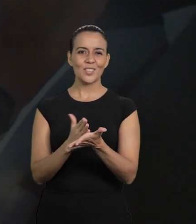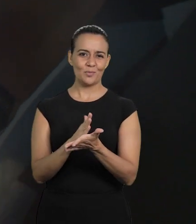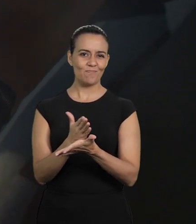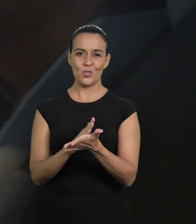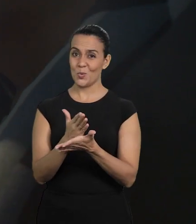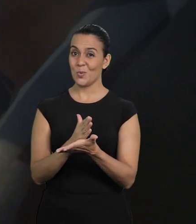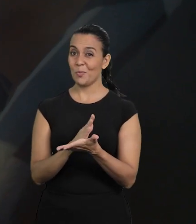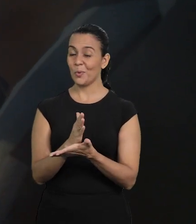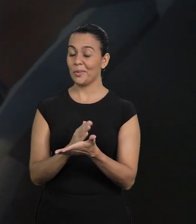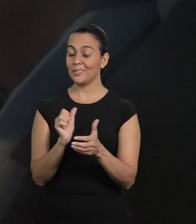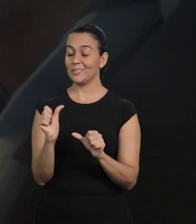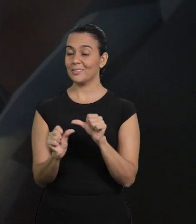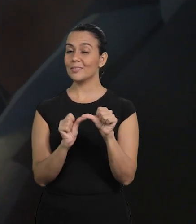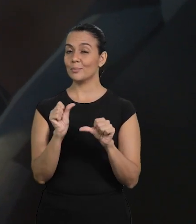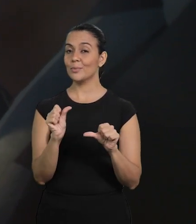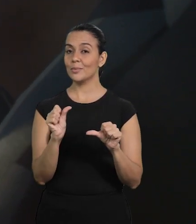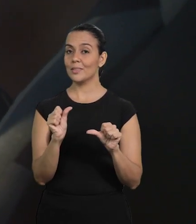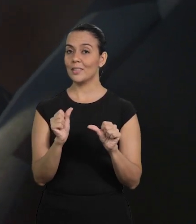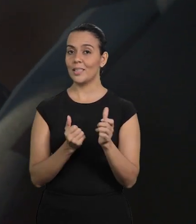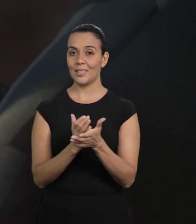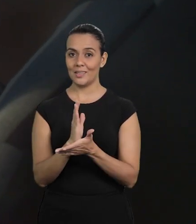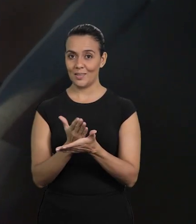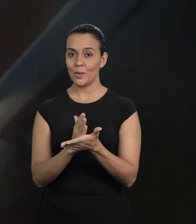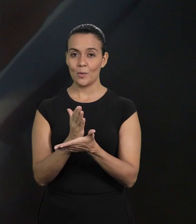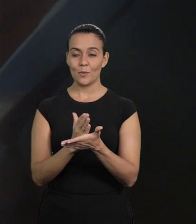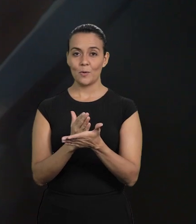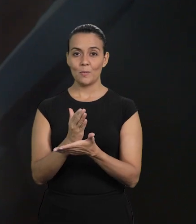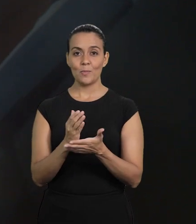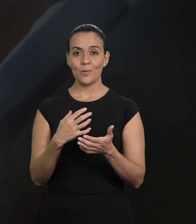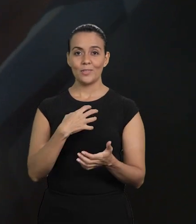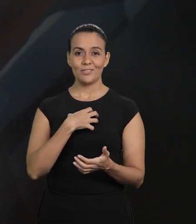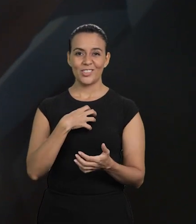vai precisar fazer para a gente ter um futuro viável.